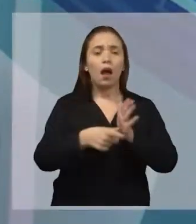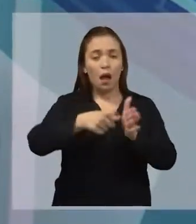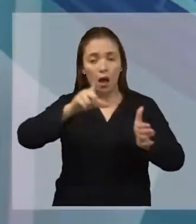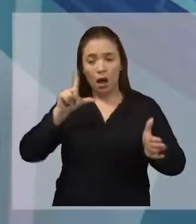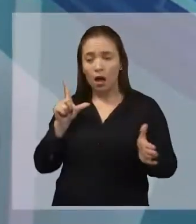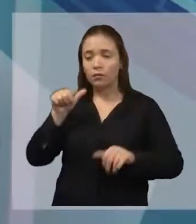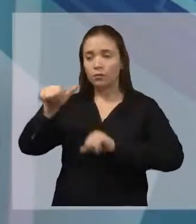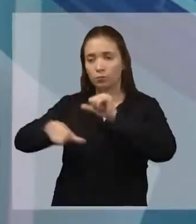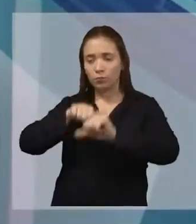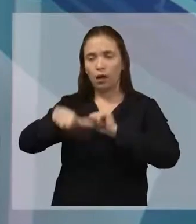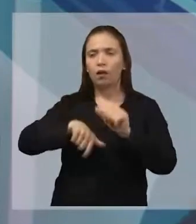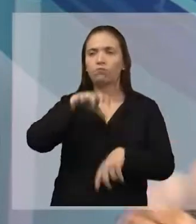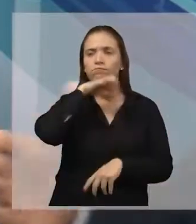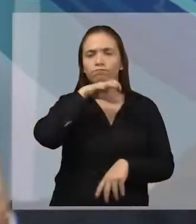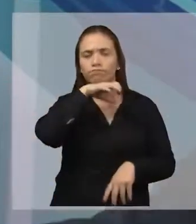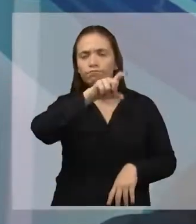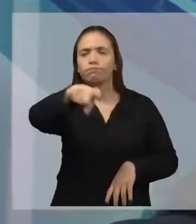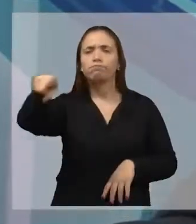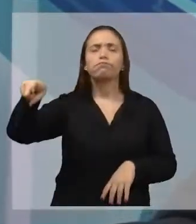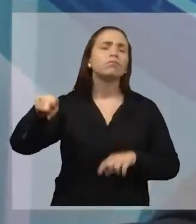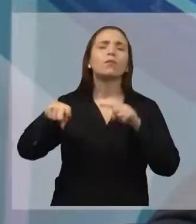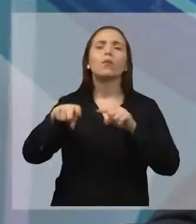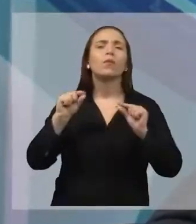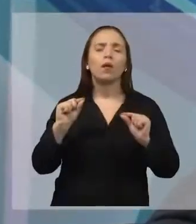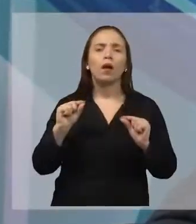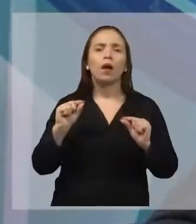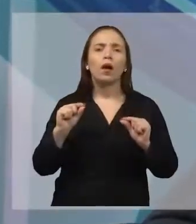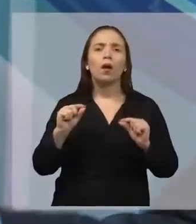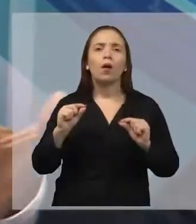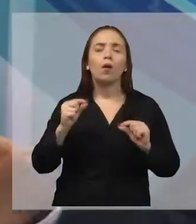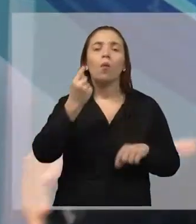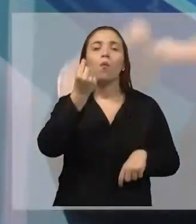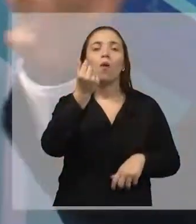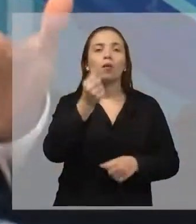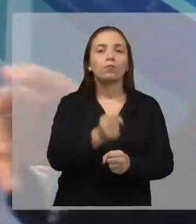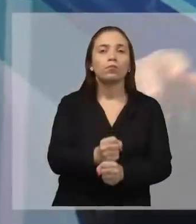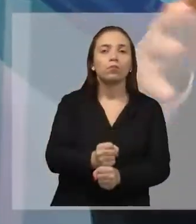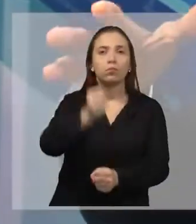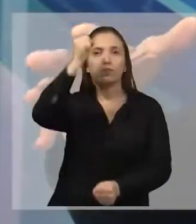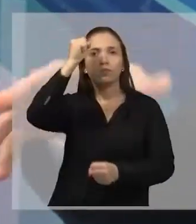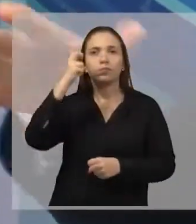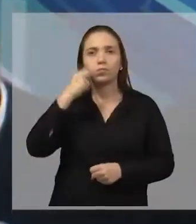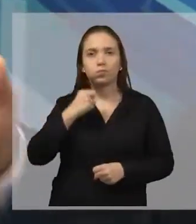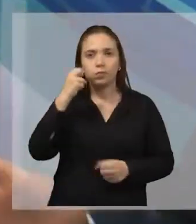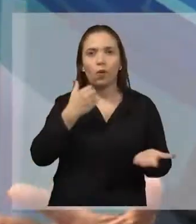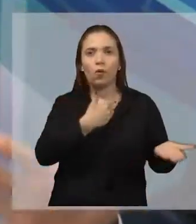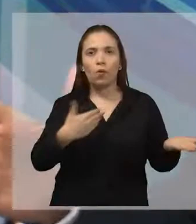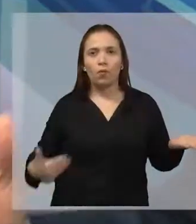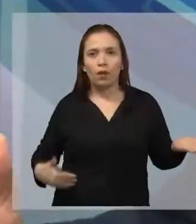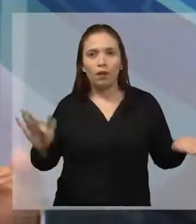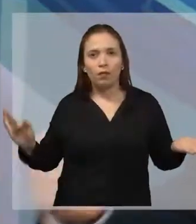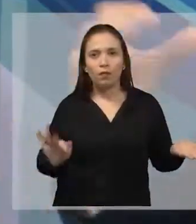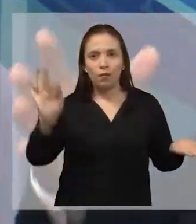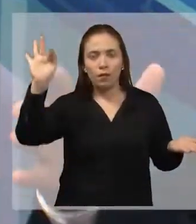o Geraldo Alckmin estava dizendo que não existia velha nem nova política, existia boa e má política. Então, eles seriam acusados de fazer a má